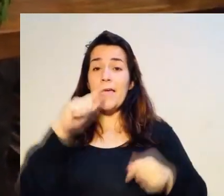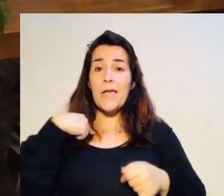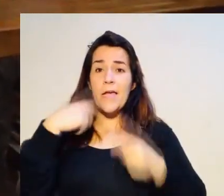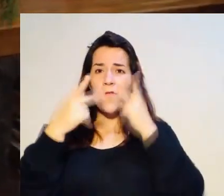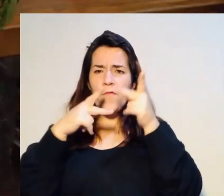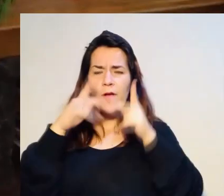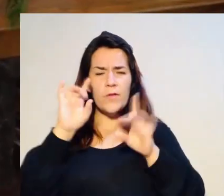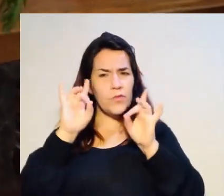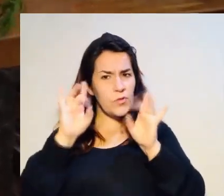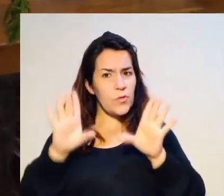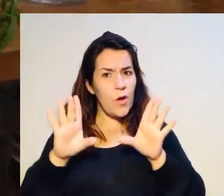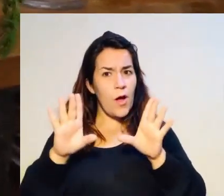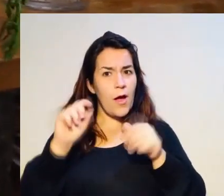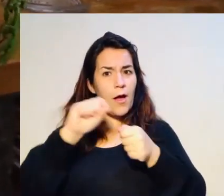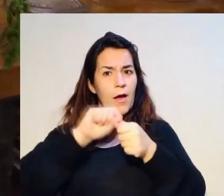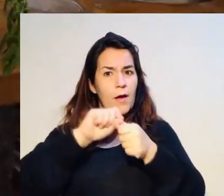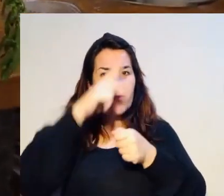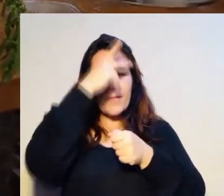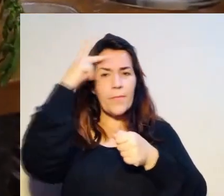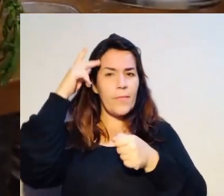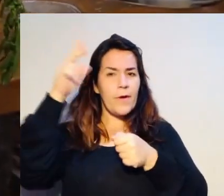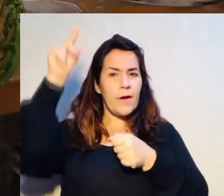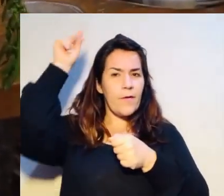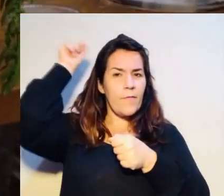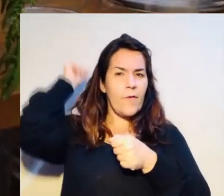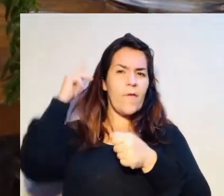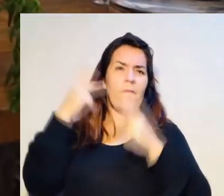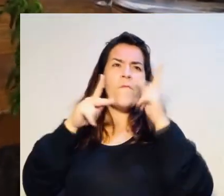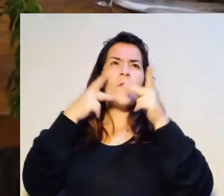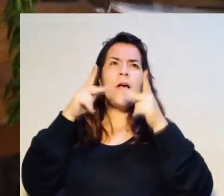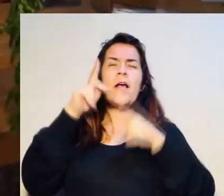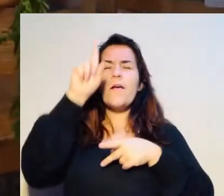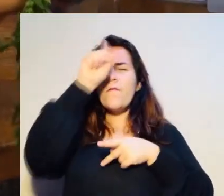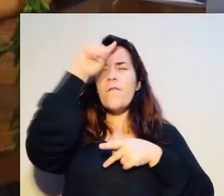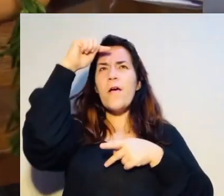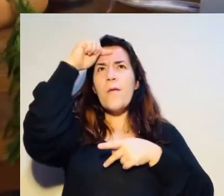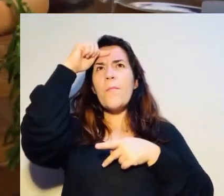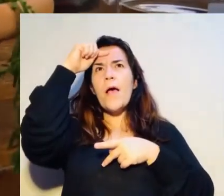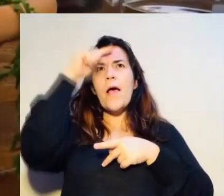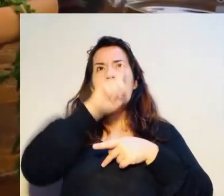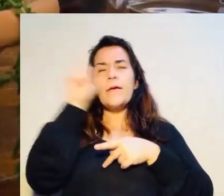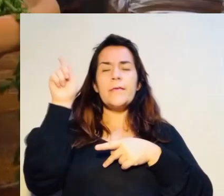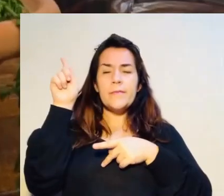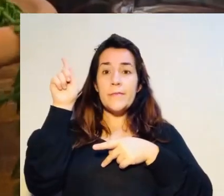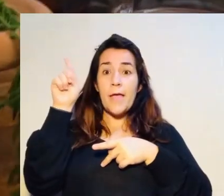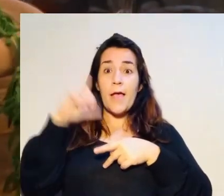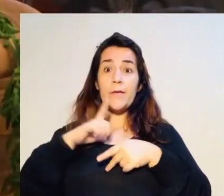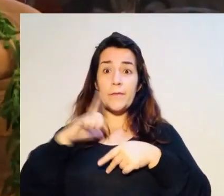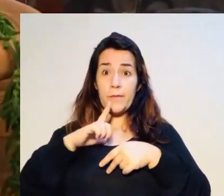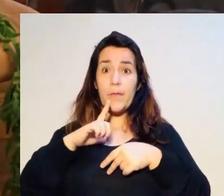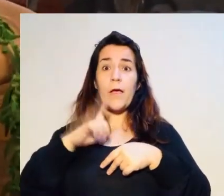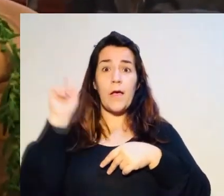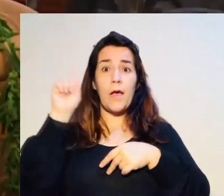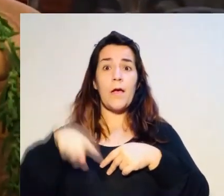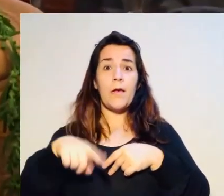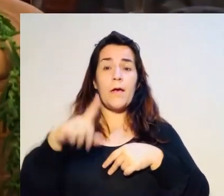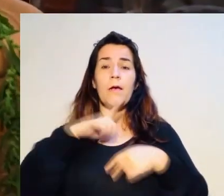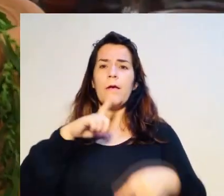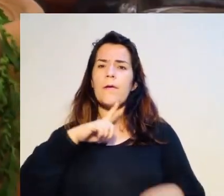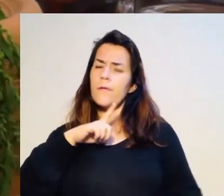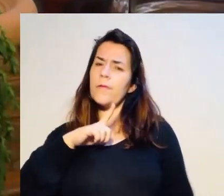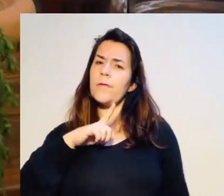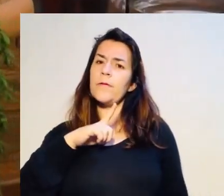não só desses boticários que a gente ouve muito falar na farmácia. Que, aliás,